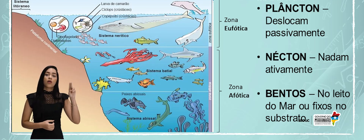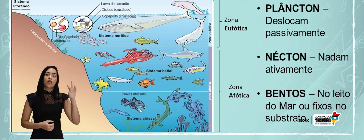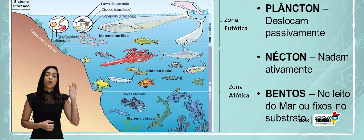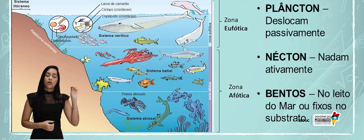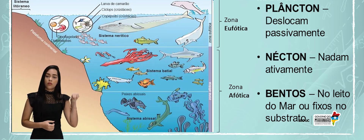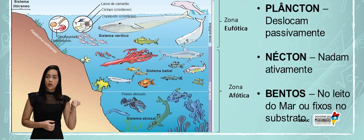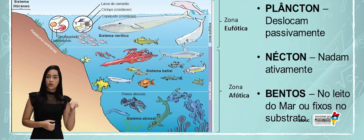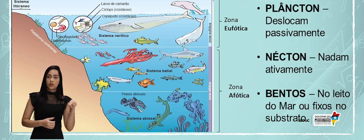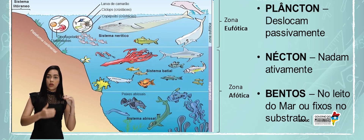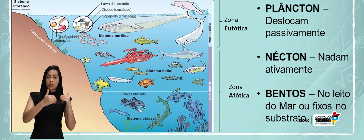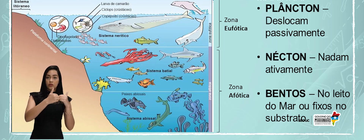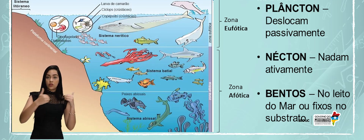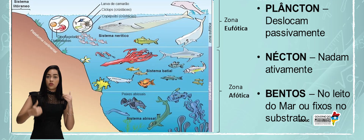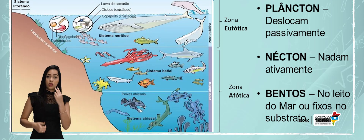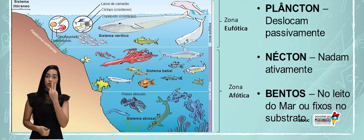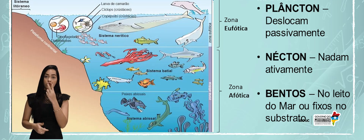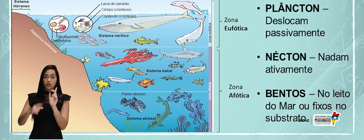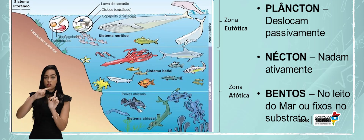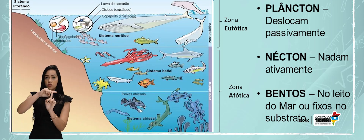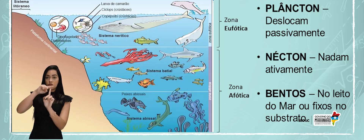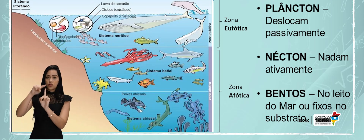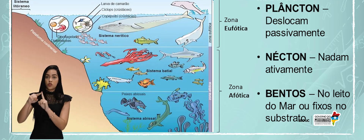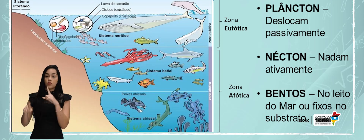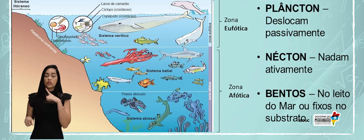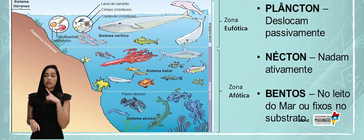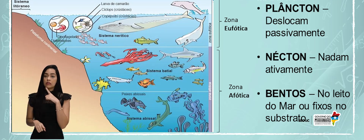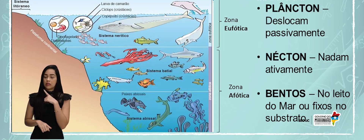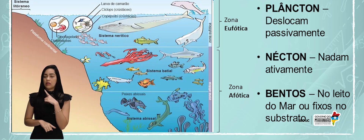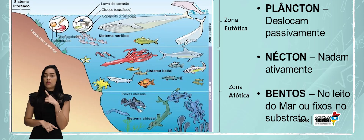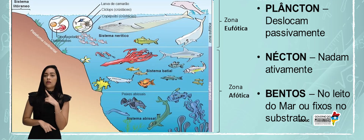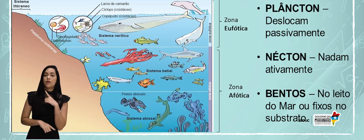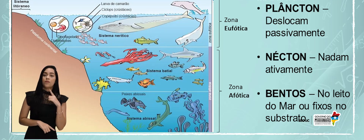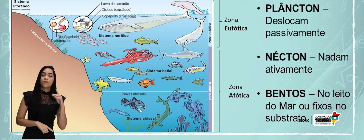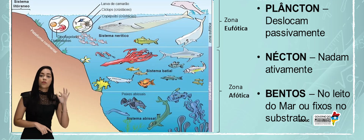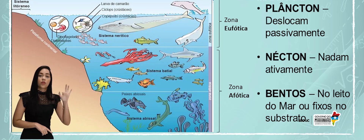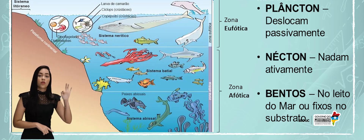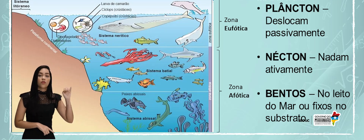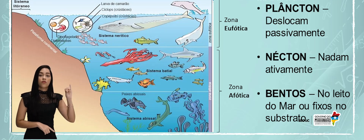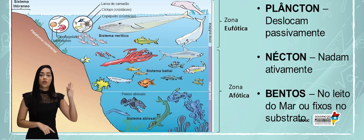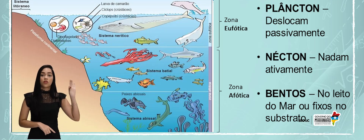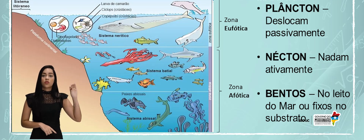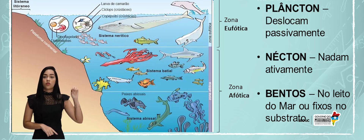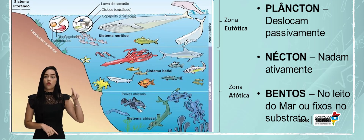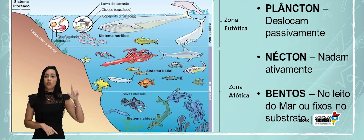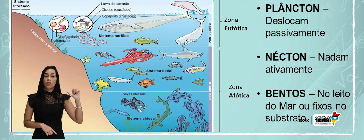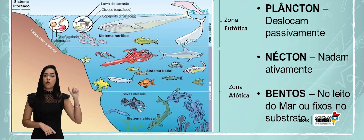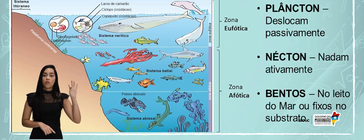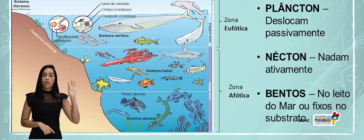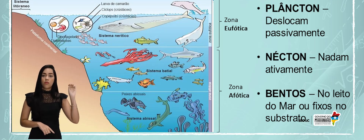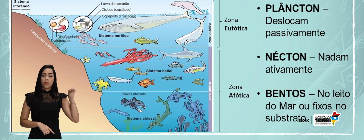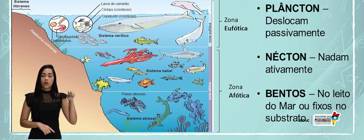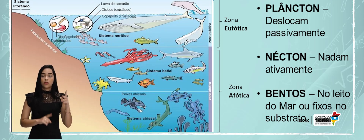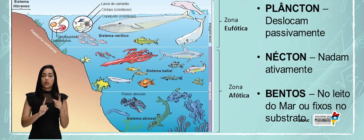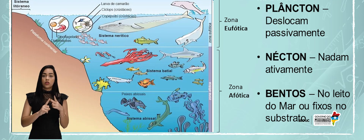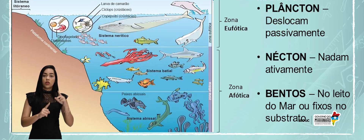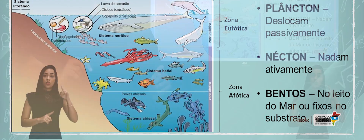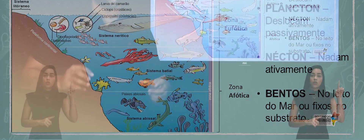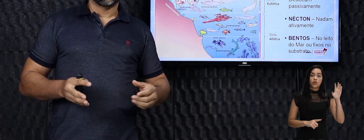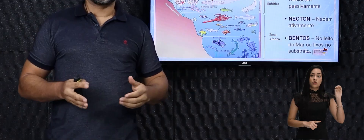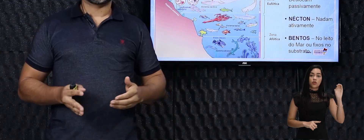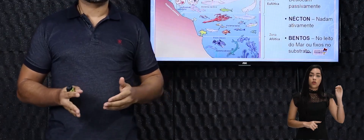é dividido em 2 tipos. Eu tenho o fitoplâncton e o